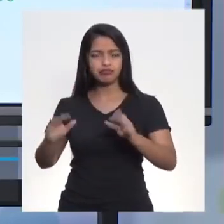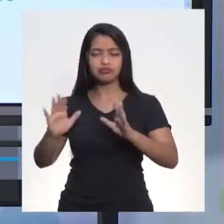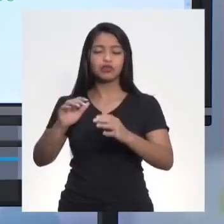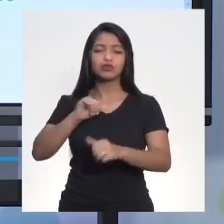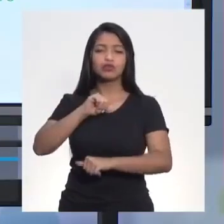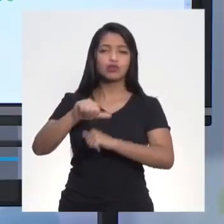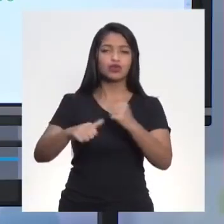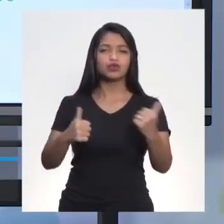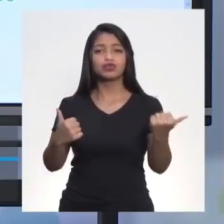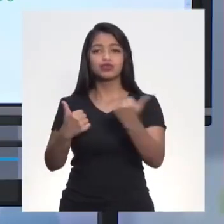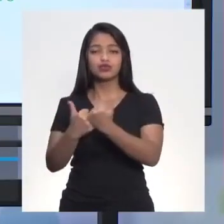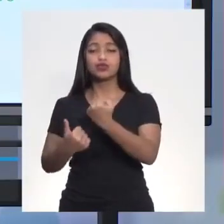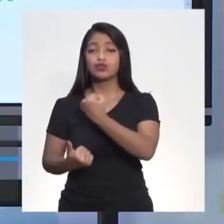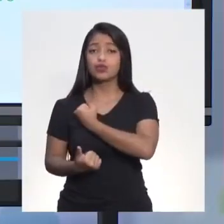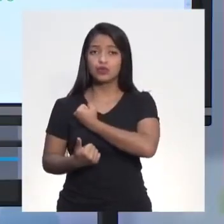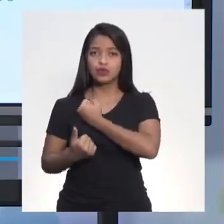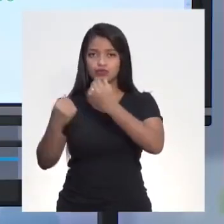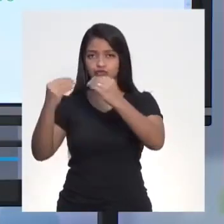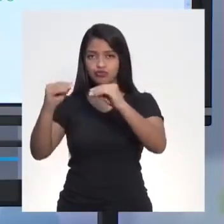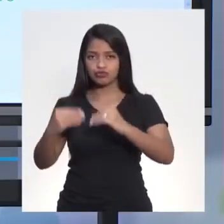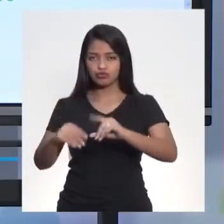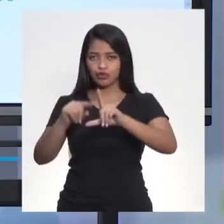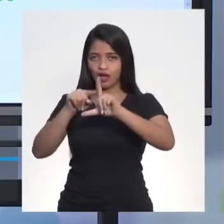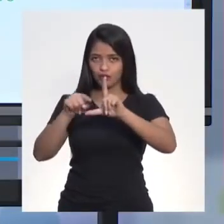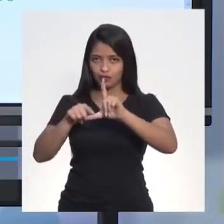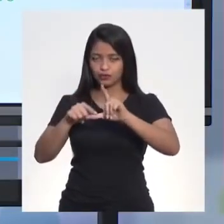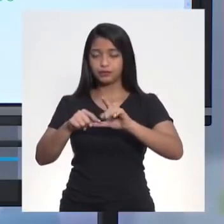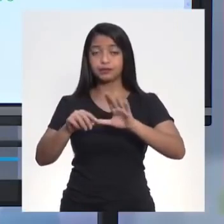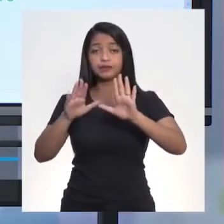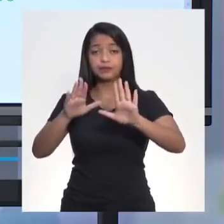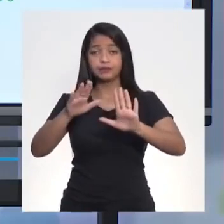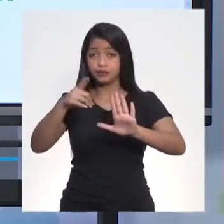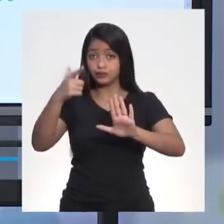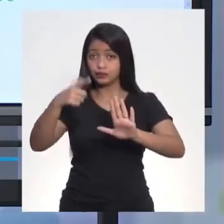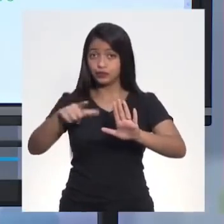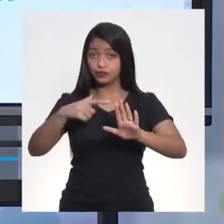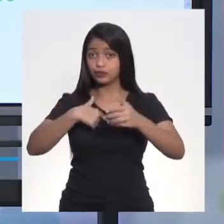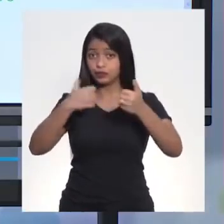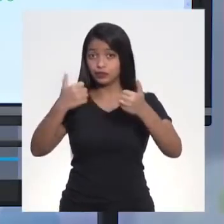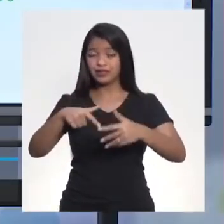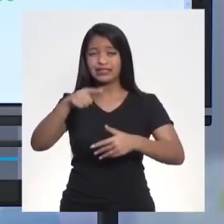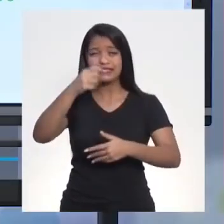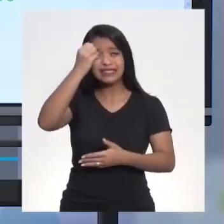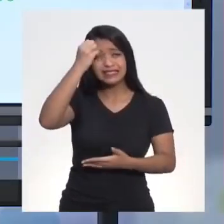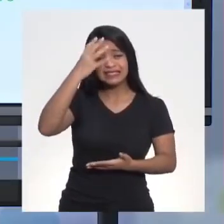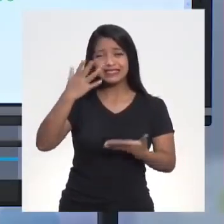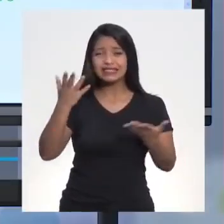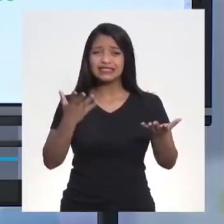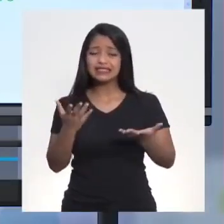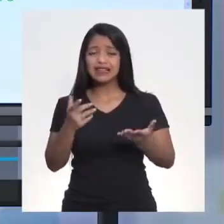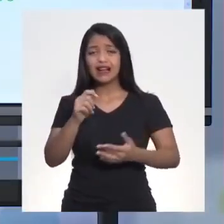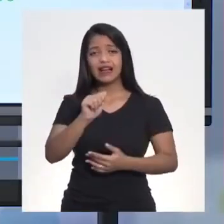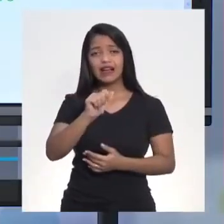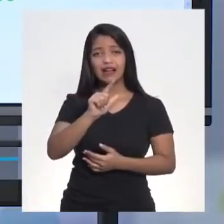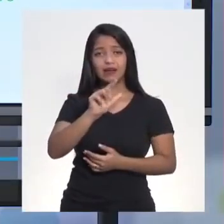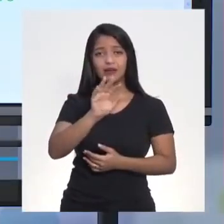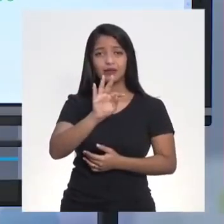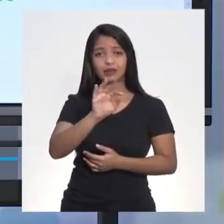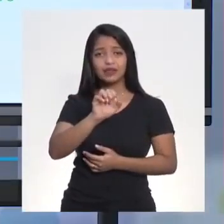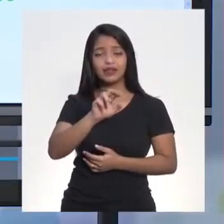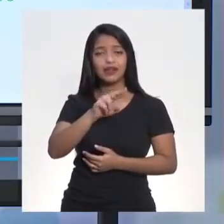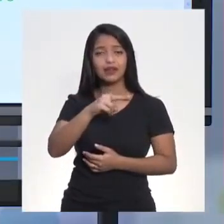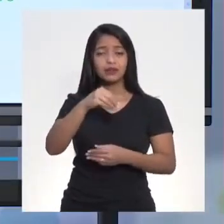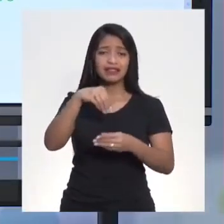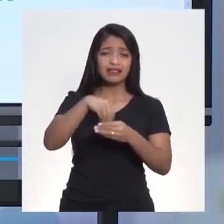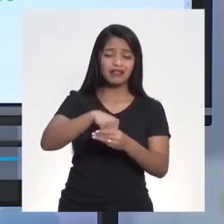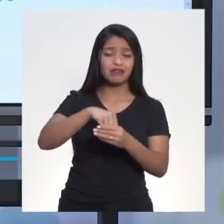números. De novo, se você não conseguir lembrar alterno, interno, alterno, externo, não tem problema